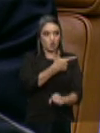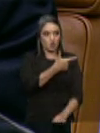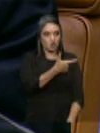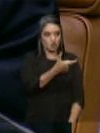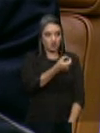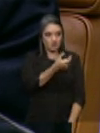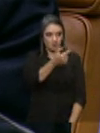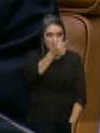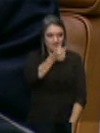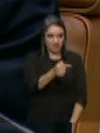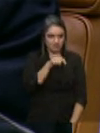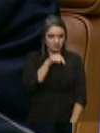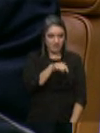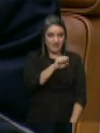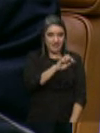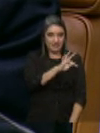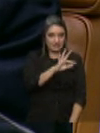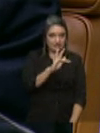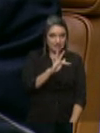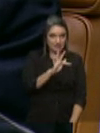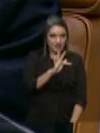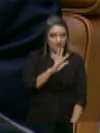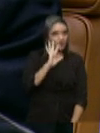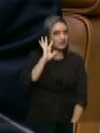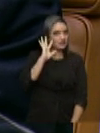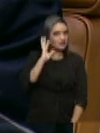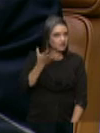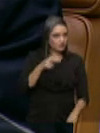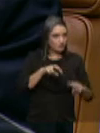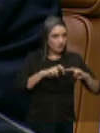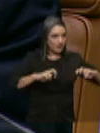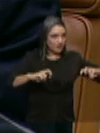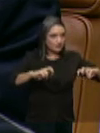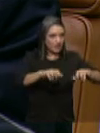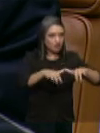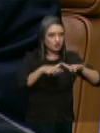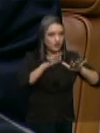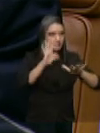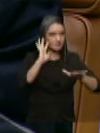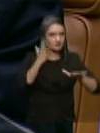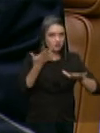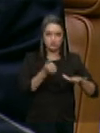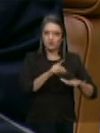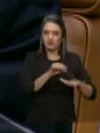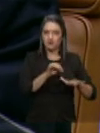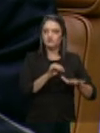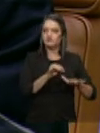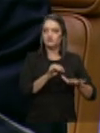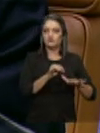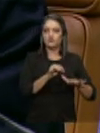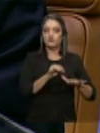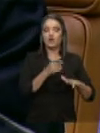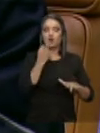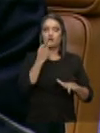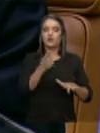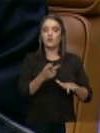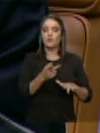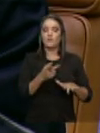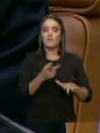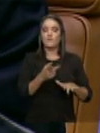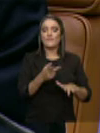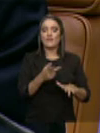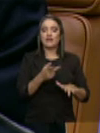Tribunal Federal, em decisão colegiada do plenário em ação direta, estabeleceu que era